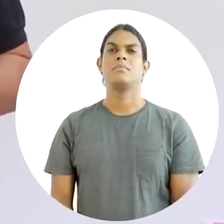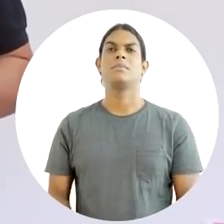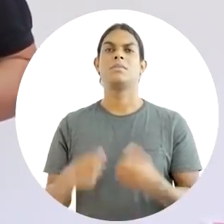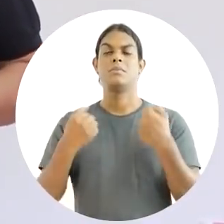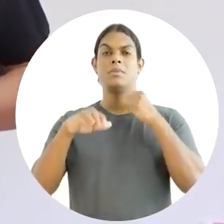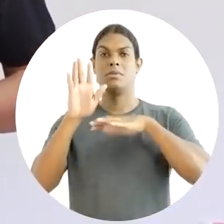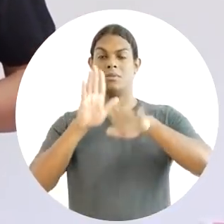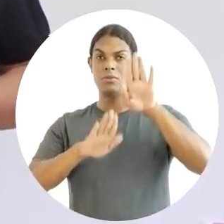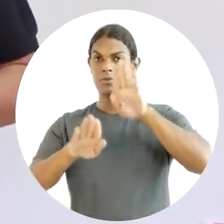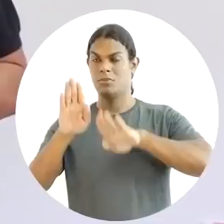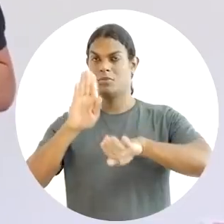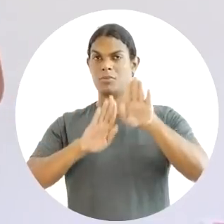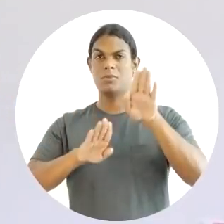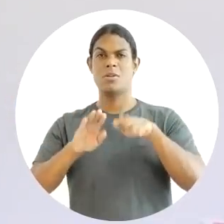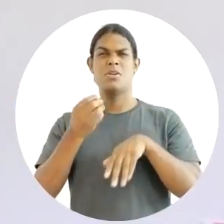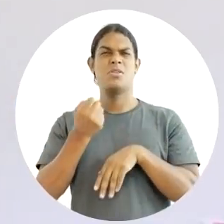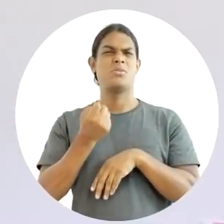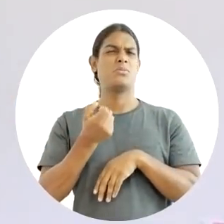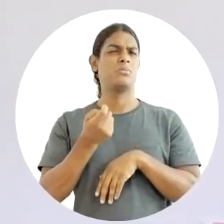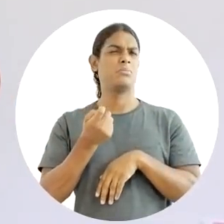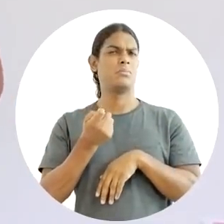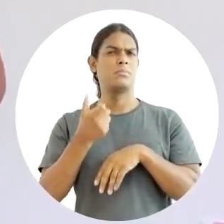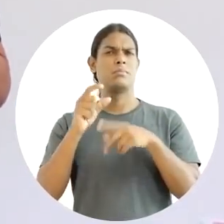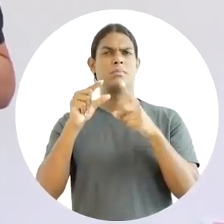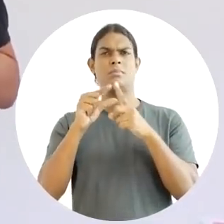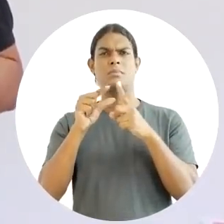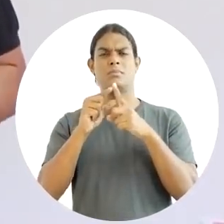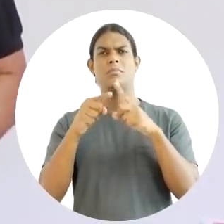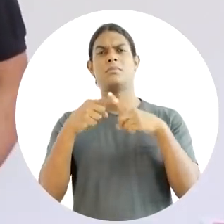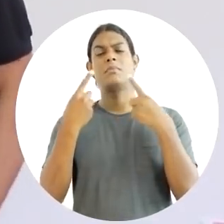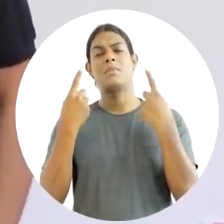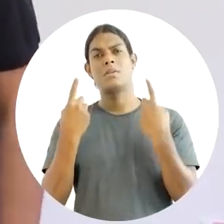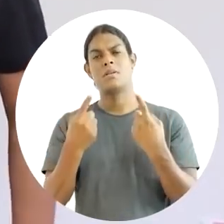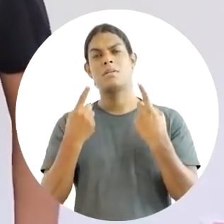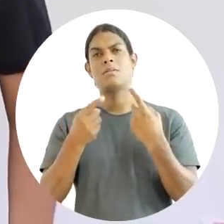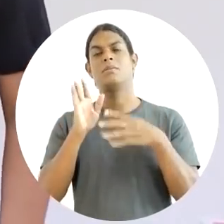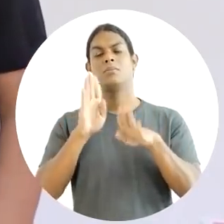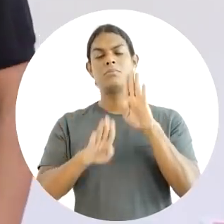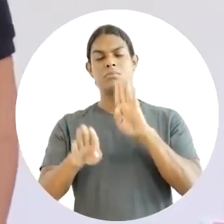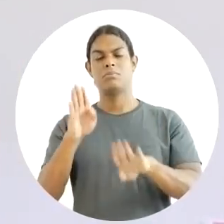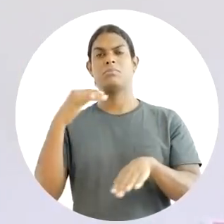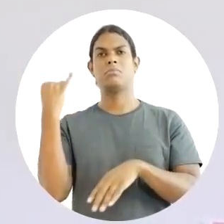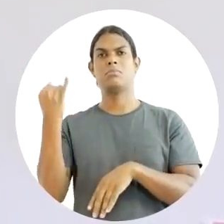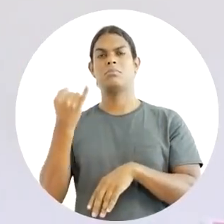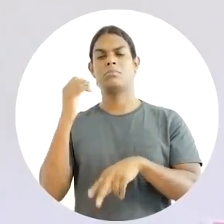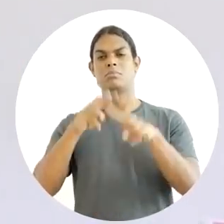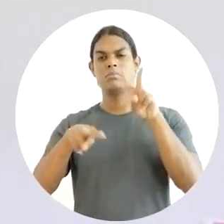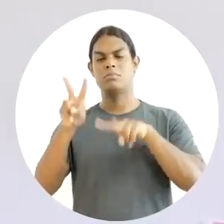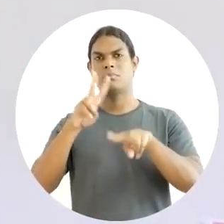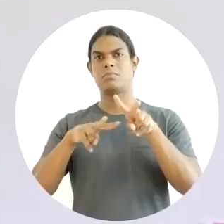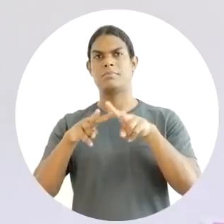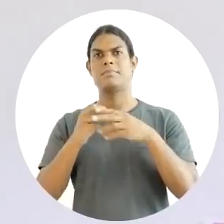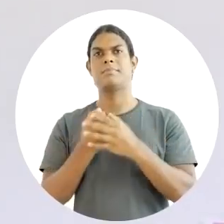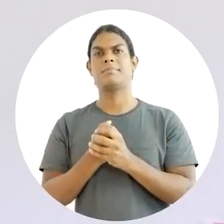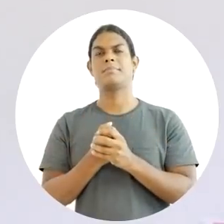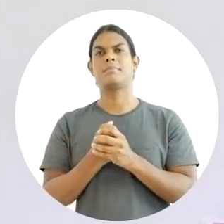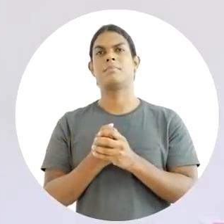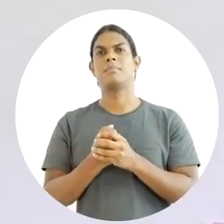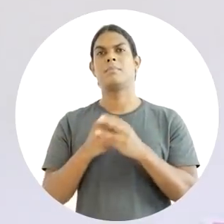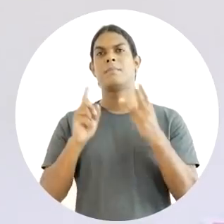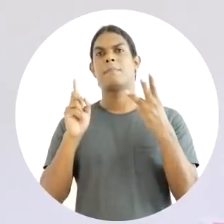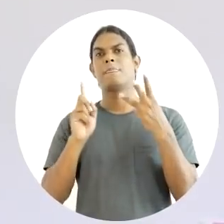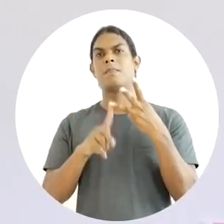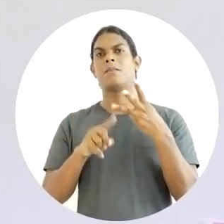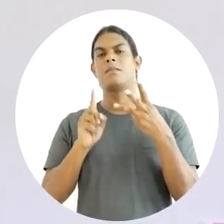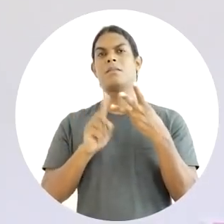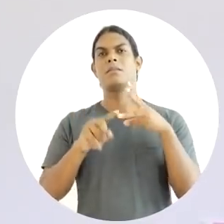cuidado. Não são muitas palavras, não são muitas, mas é bom tomar cuidado, ok? E o terceiro ponto,